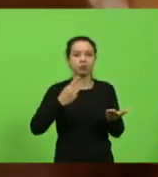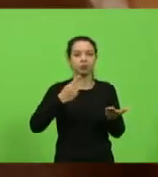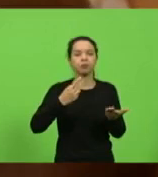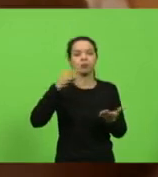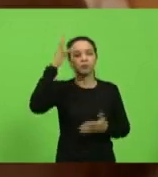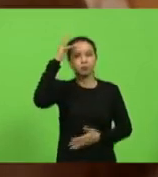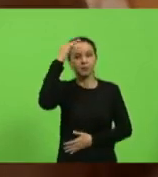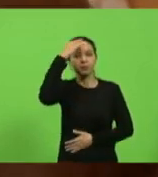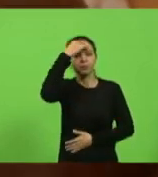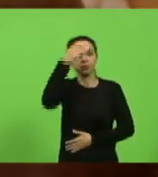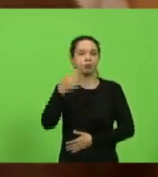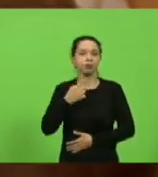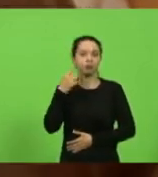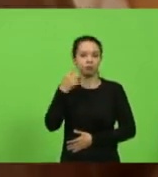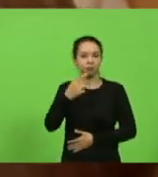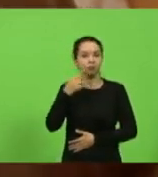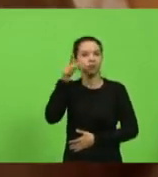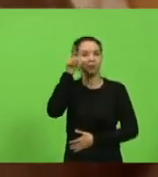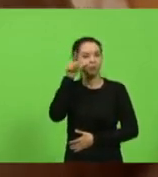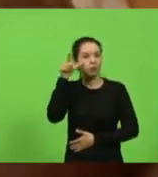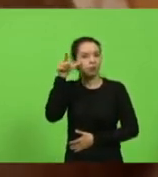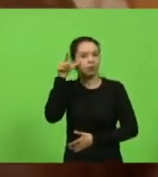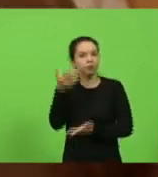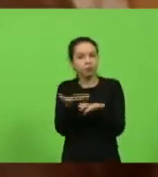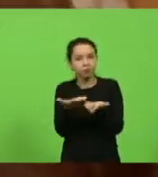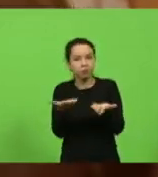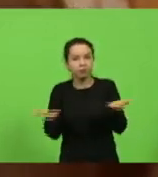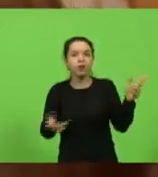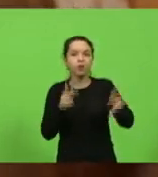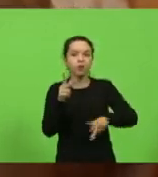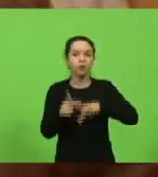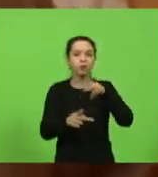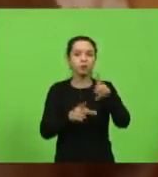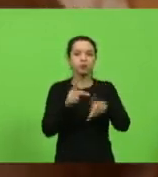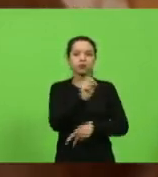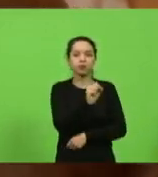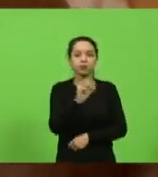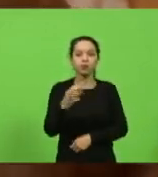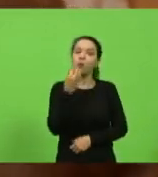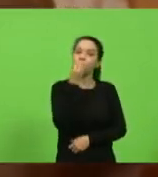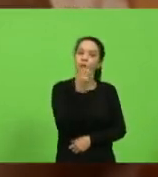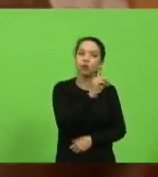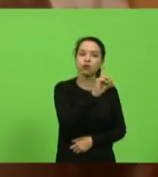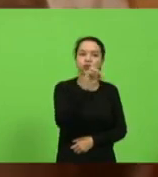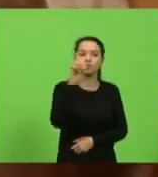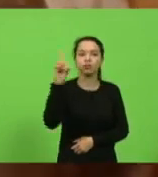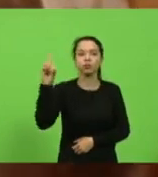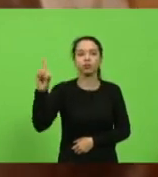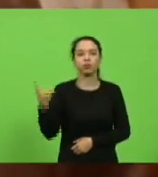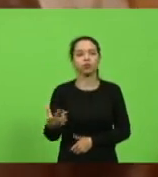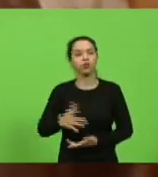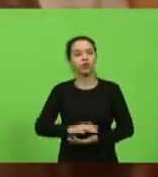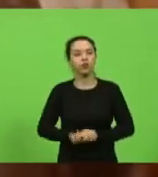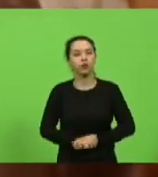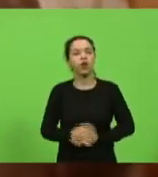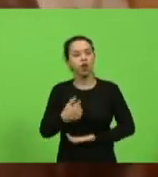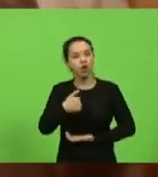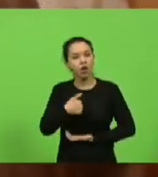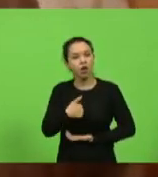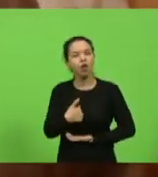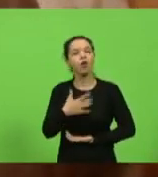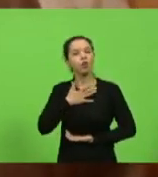Laércio Schuster, povo catarinense, bom dia. Eu fiz questão de